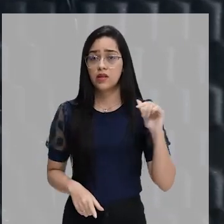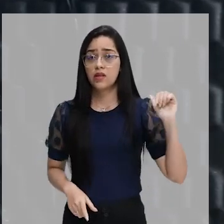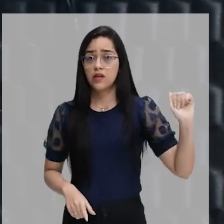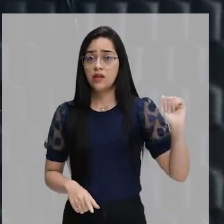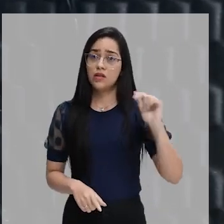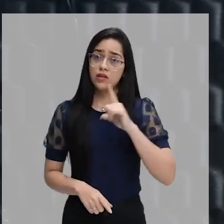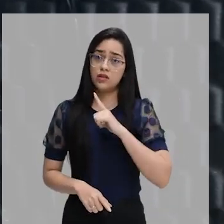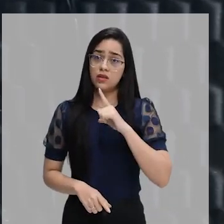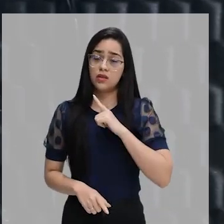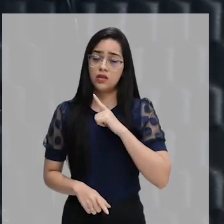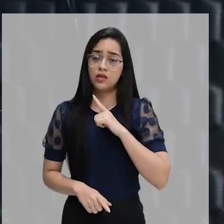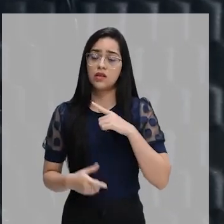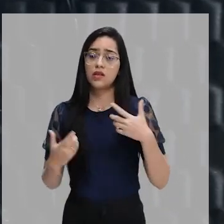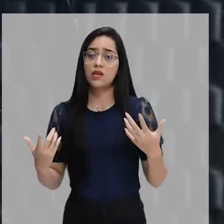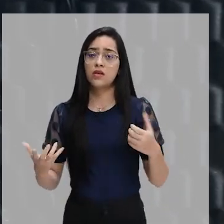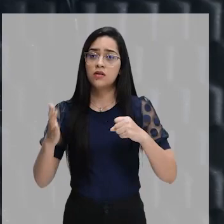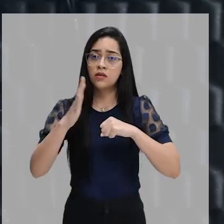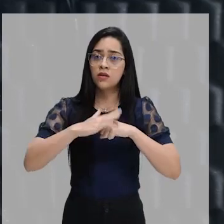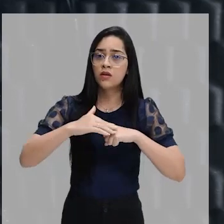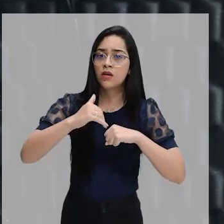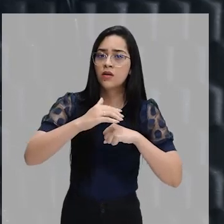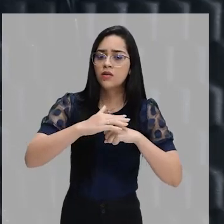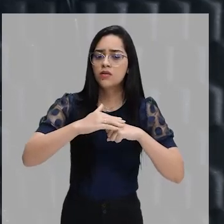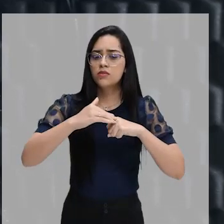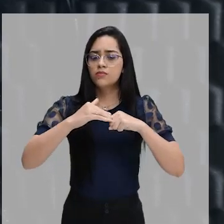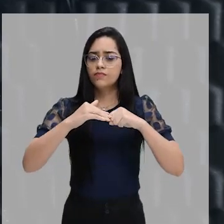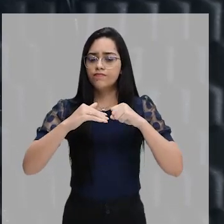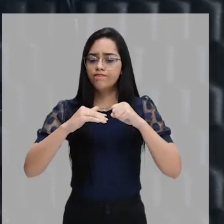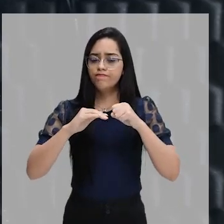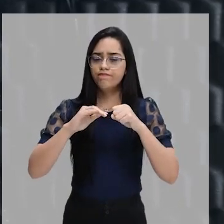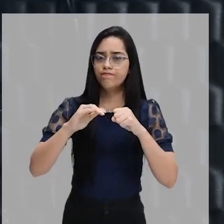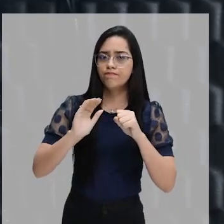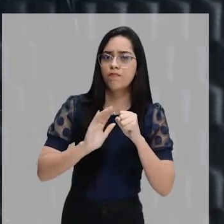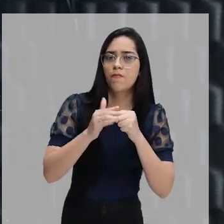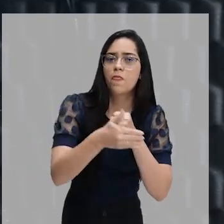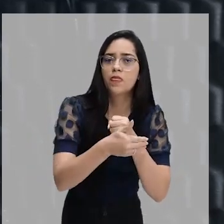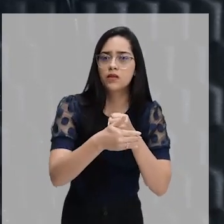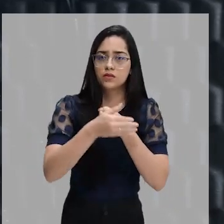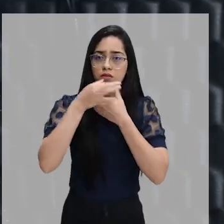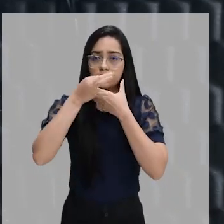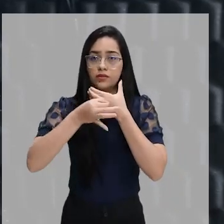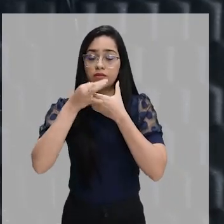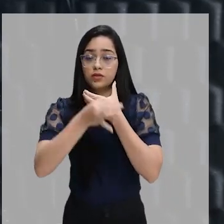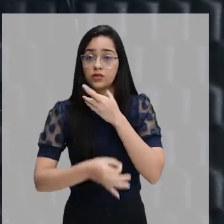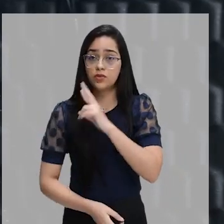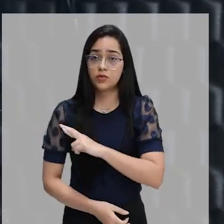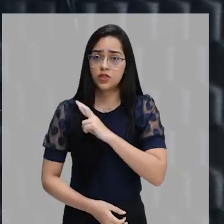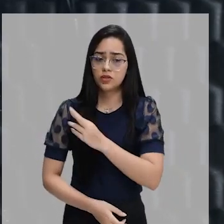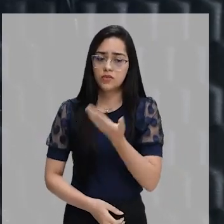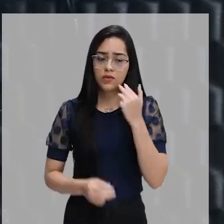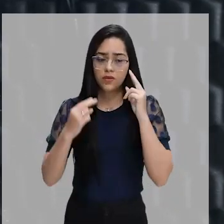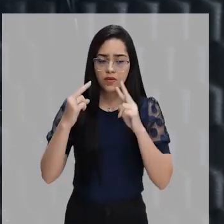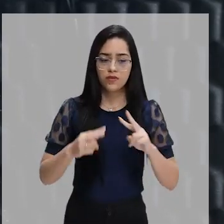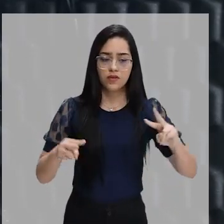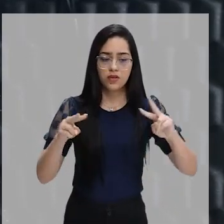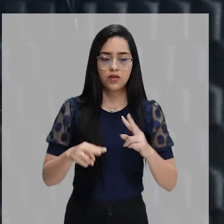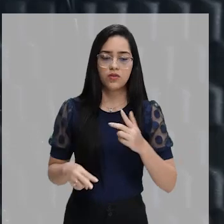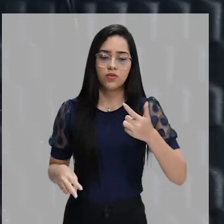traz essa sutil crítica ao romantismo. Vamos para a próxima